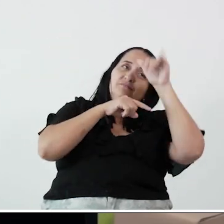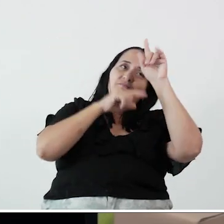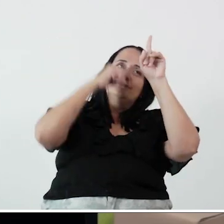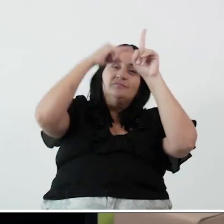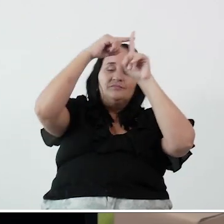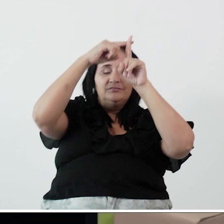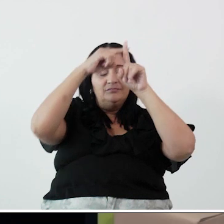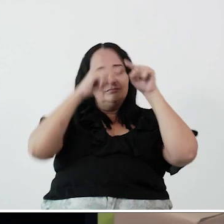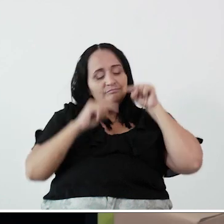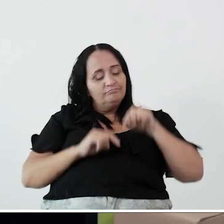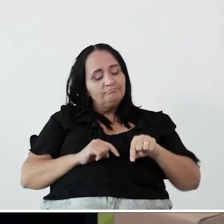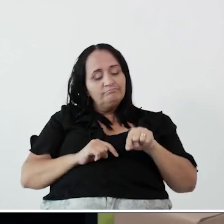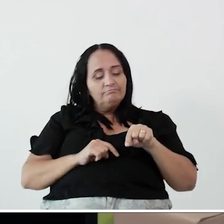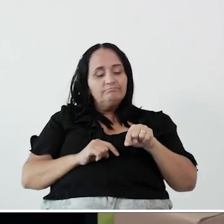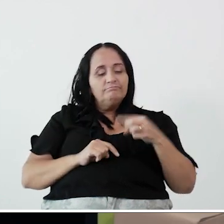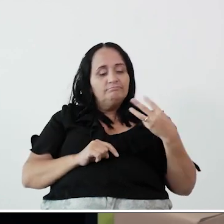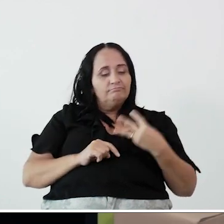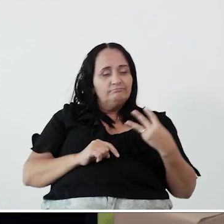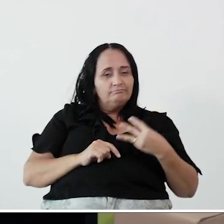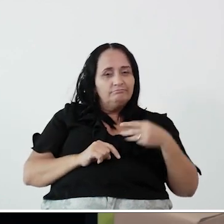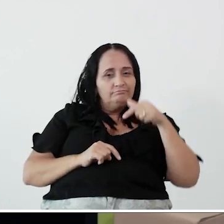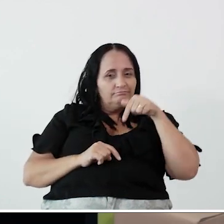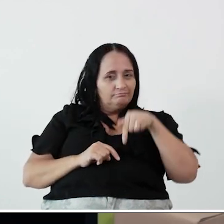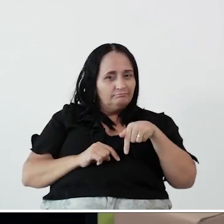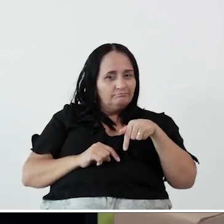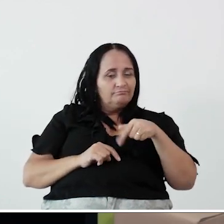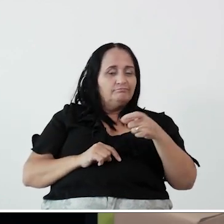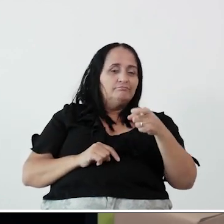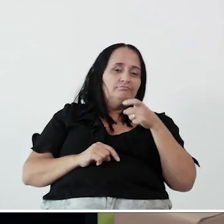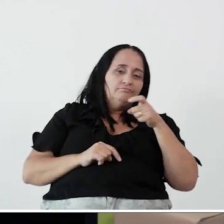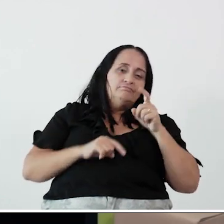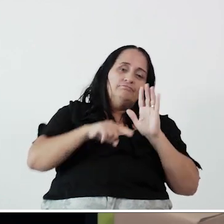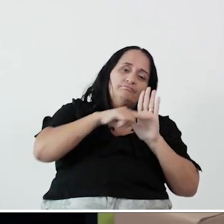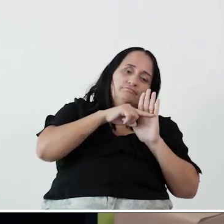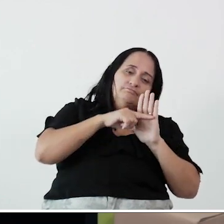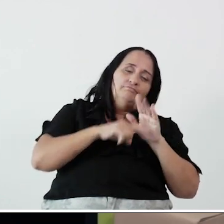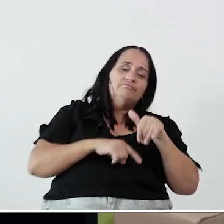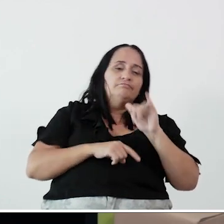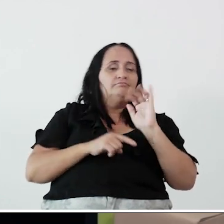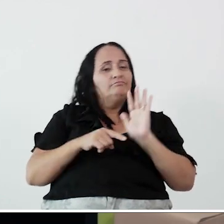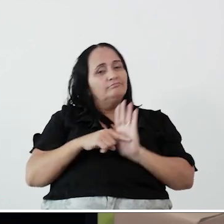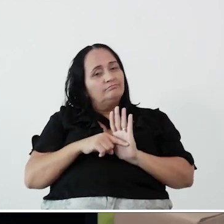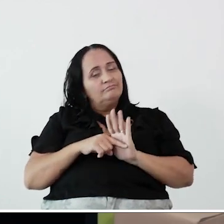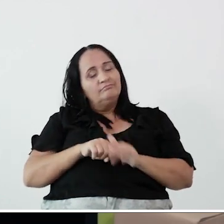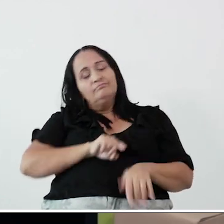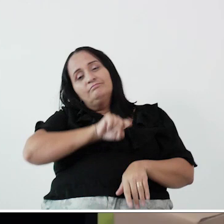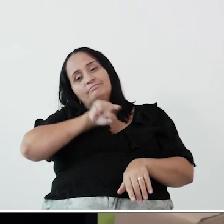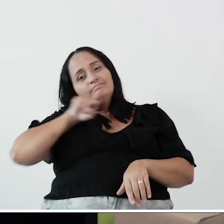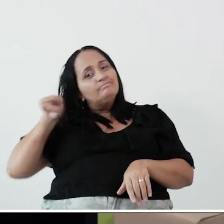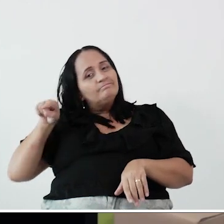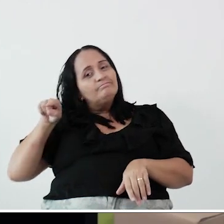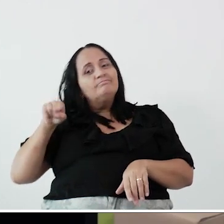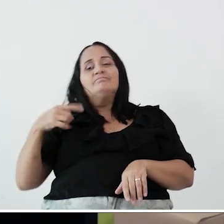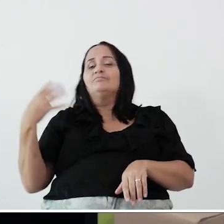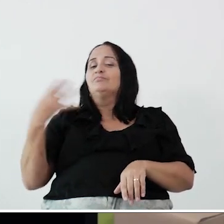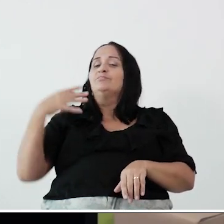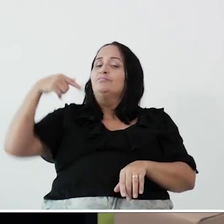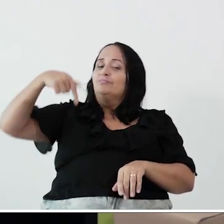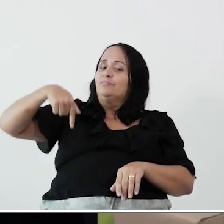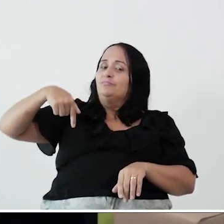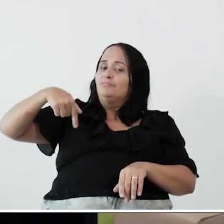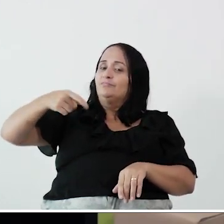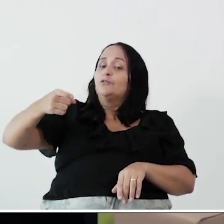é positivo. No terceiro quadrante, x negativo, y negativo. E para o quarto quadrante,